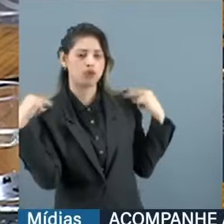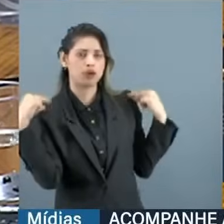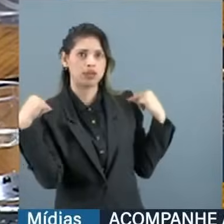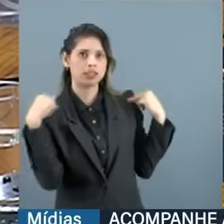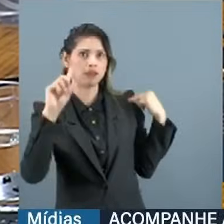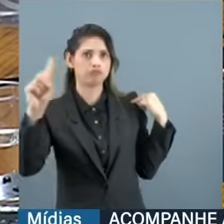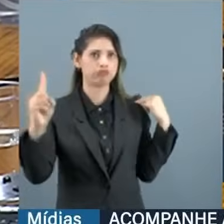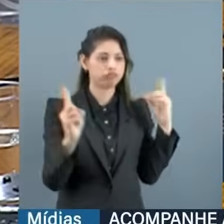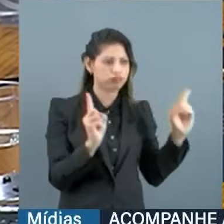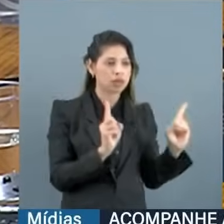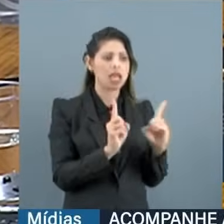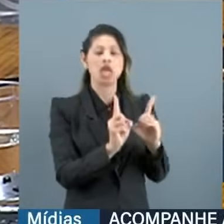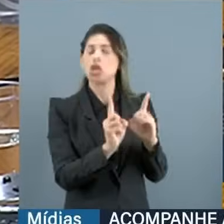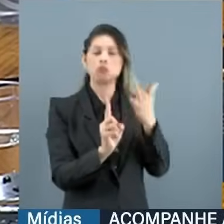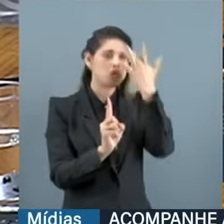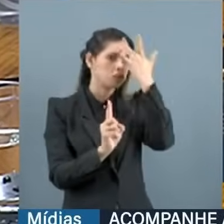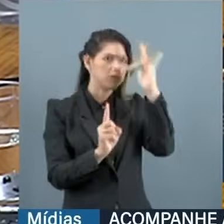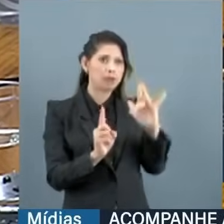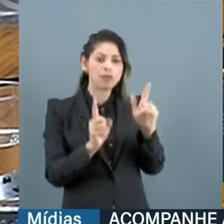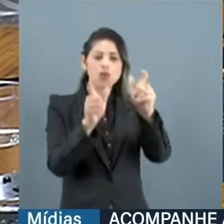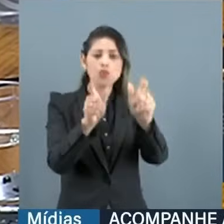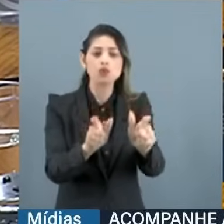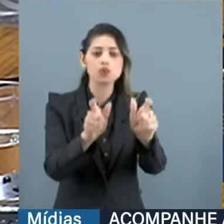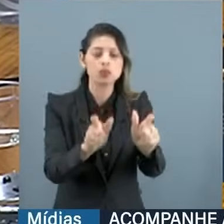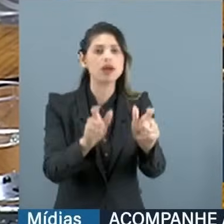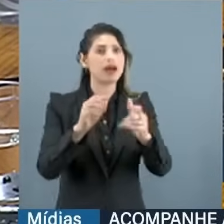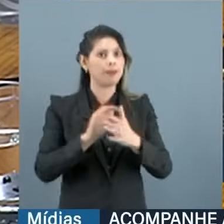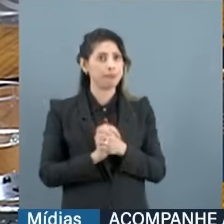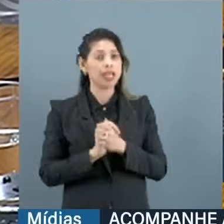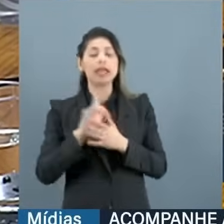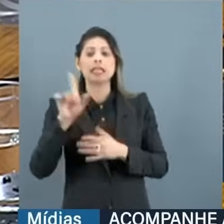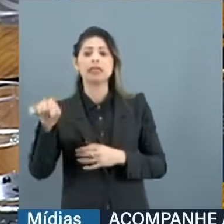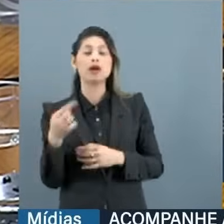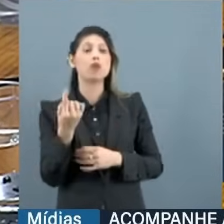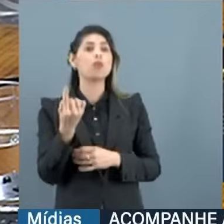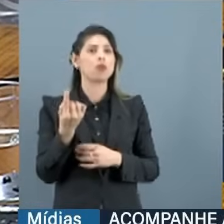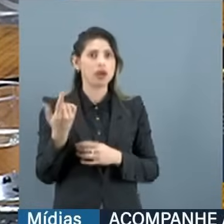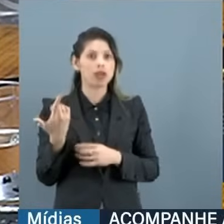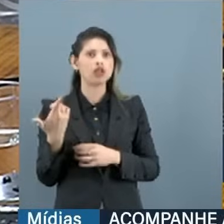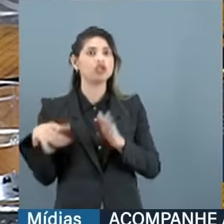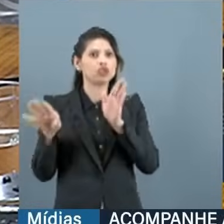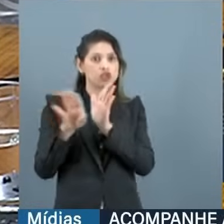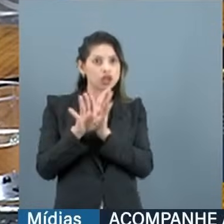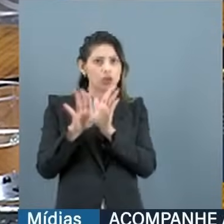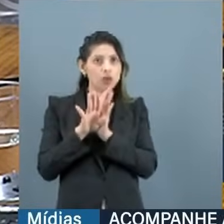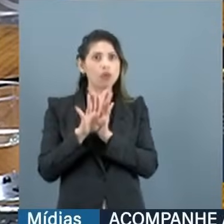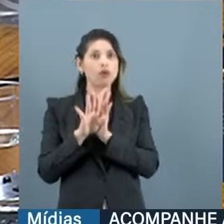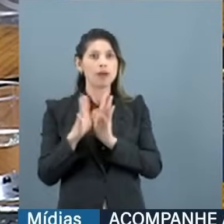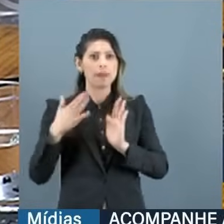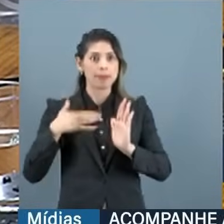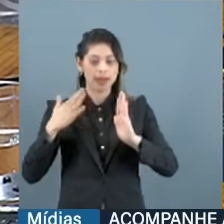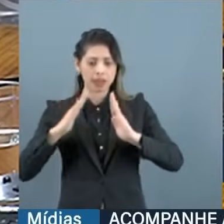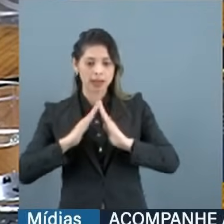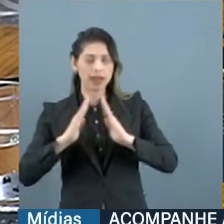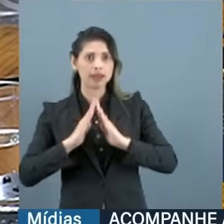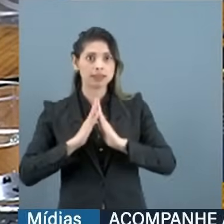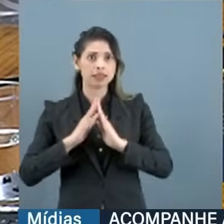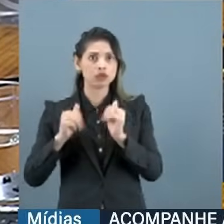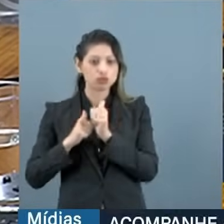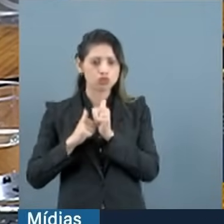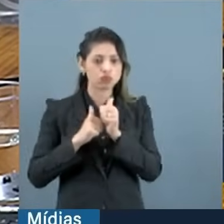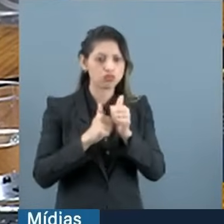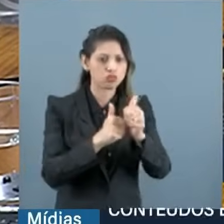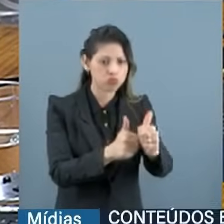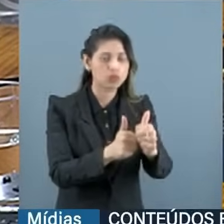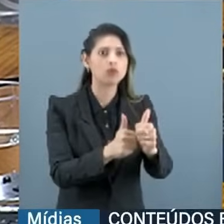encontro. Ele pegou a rodovia, a Anhanguera, e foi até esse posto que era próximo a uma cidade em que a deputada